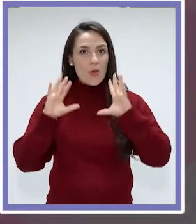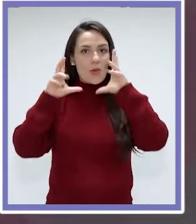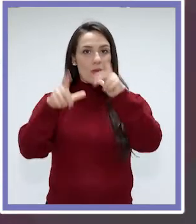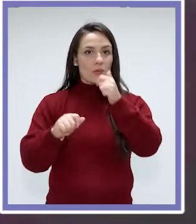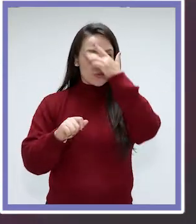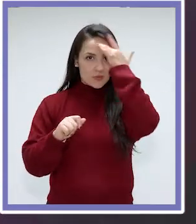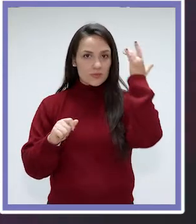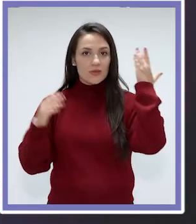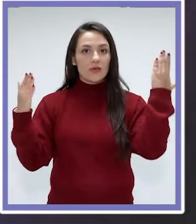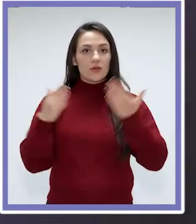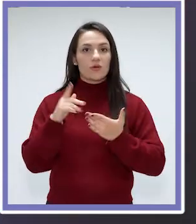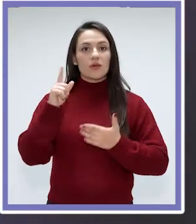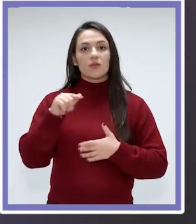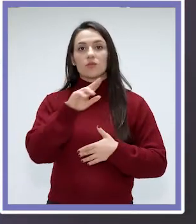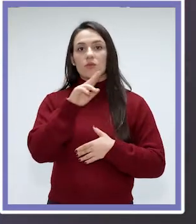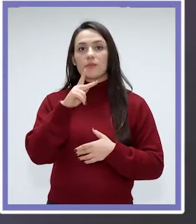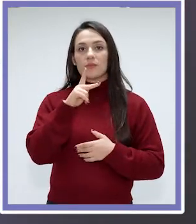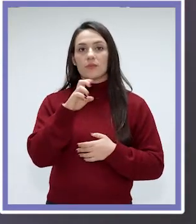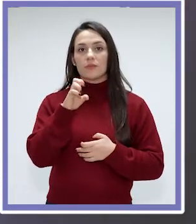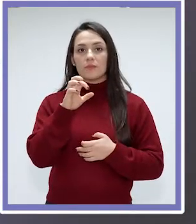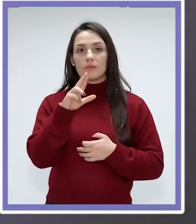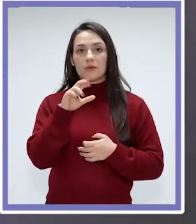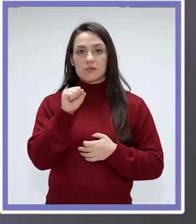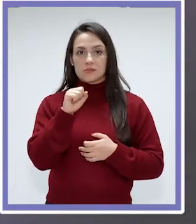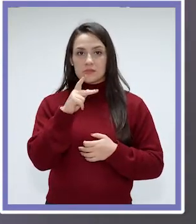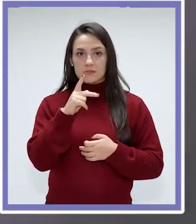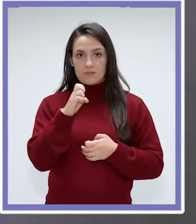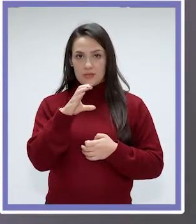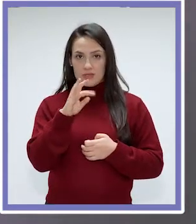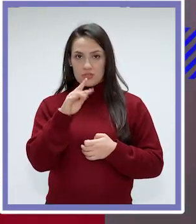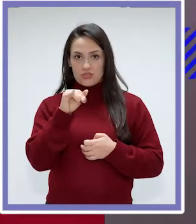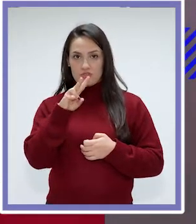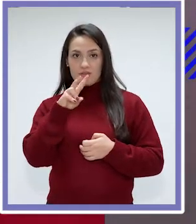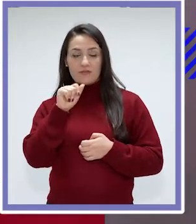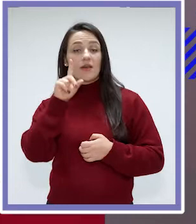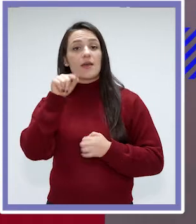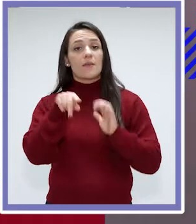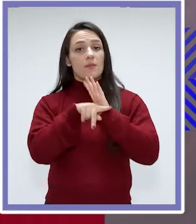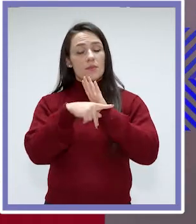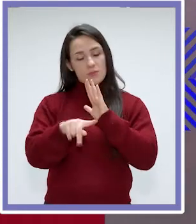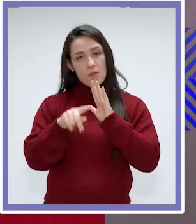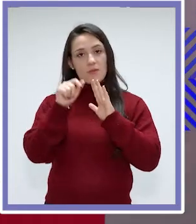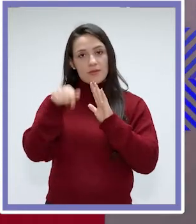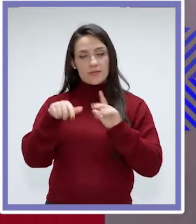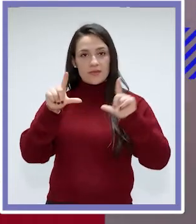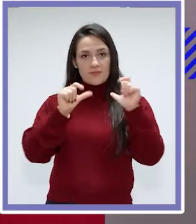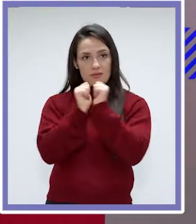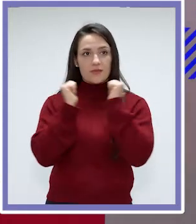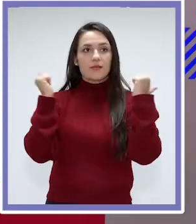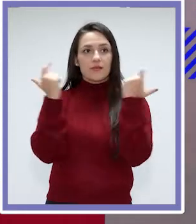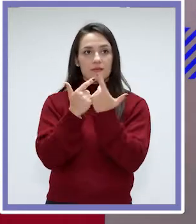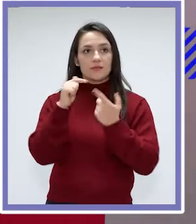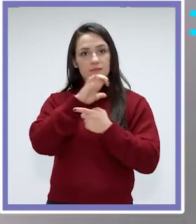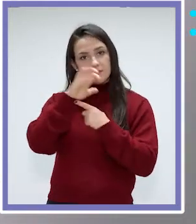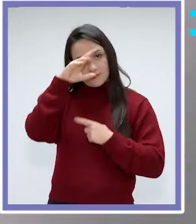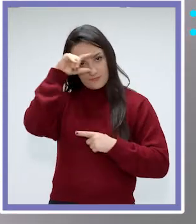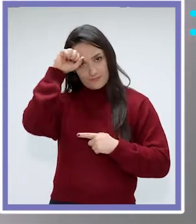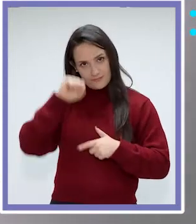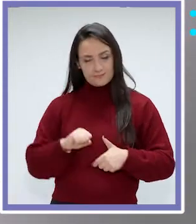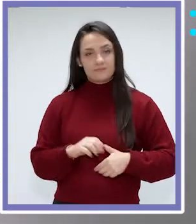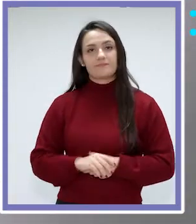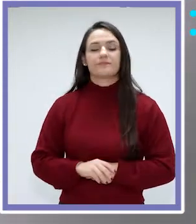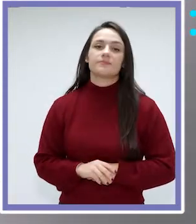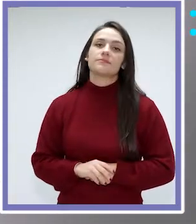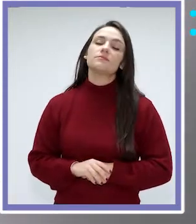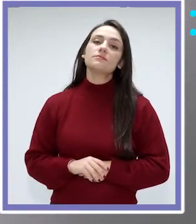Olá para todo mundo. Mais uma perspectiva começando aqui na TV Alenes, a TV da Assembleia Legislativa de Mato